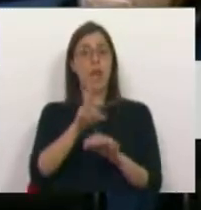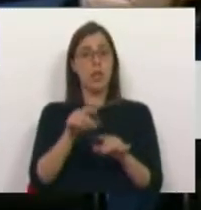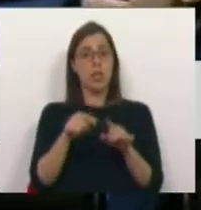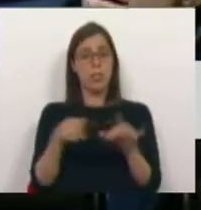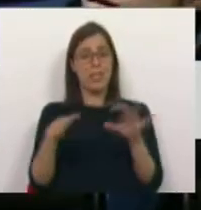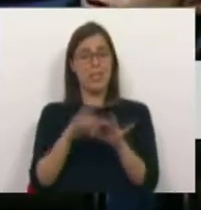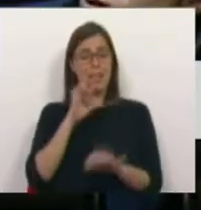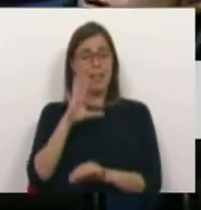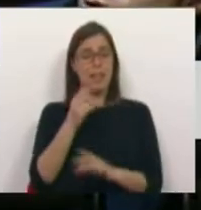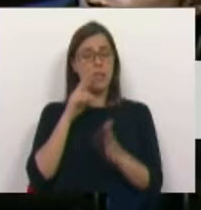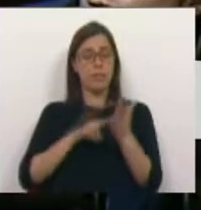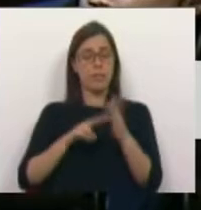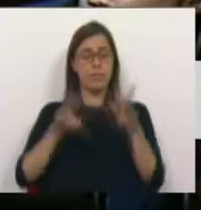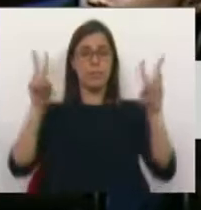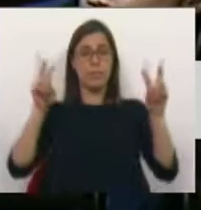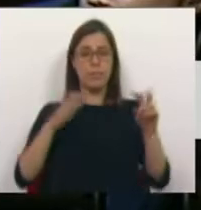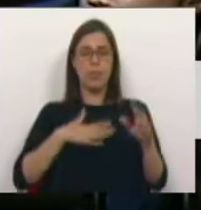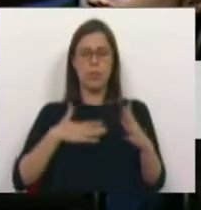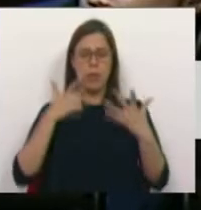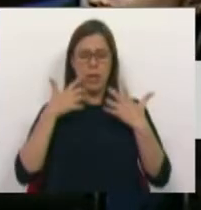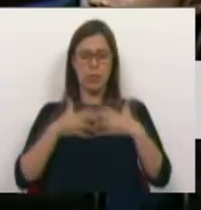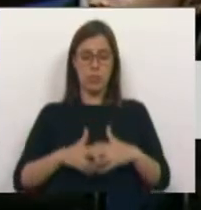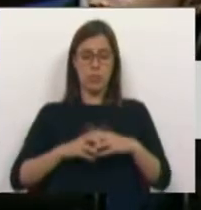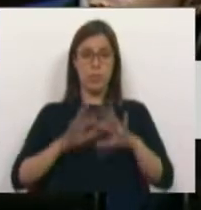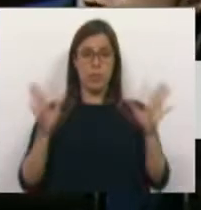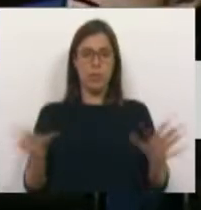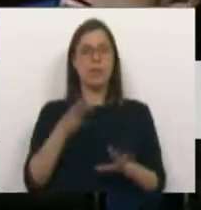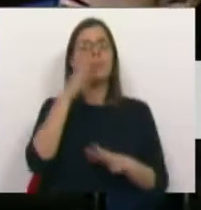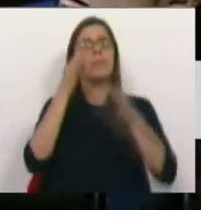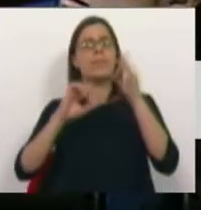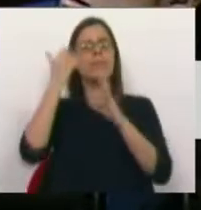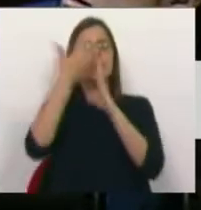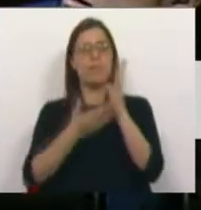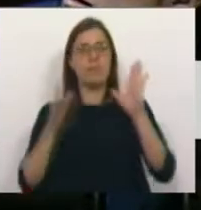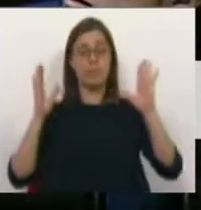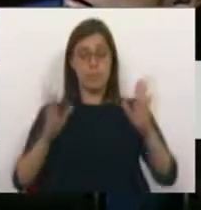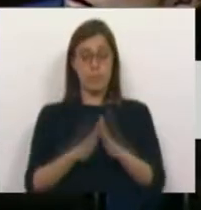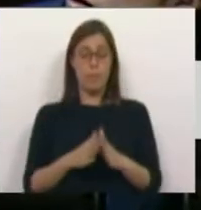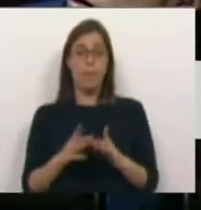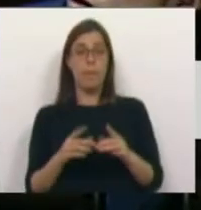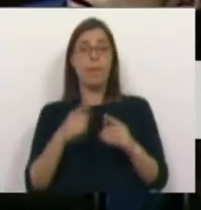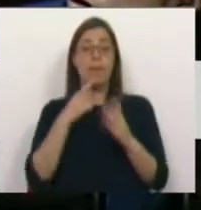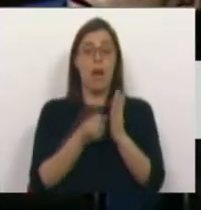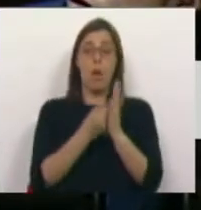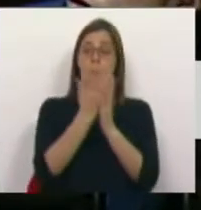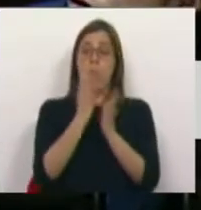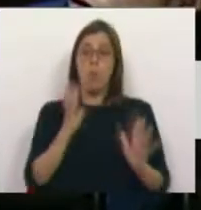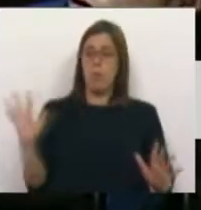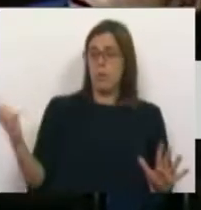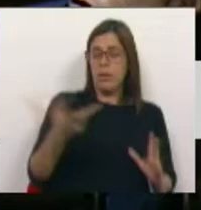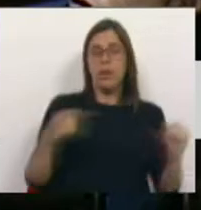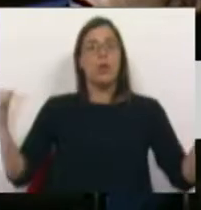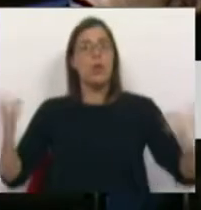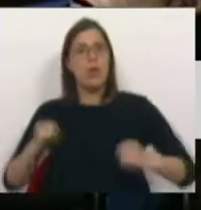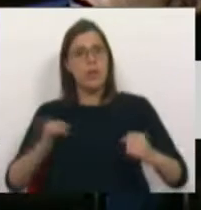a este respeito, e passo a citar para que não haja qualquer dúvida. Disse o Tribunal Constitucional: há um largo consenso no